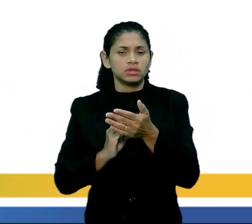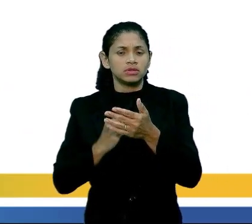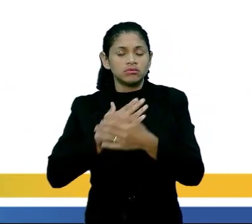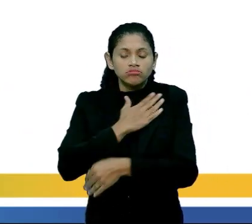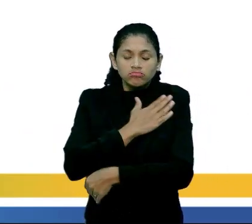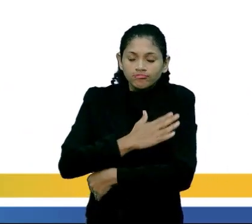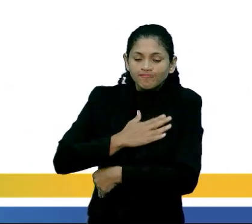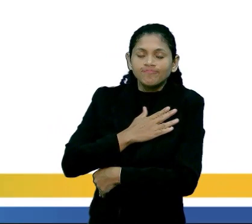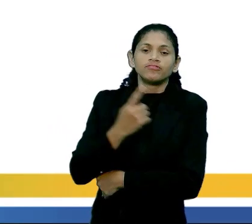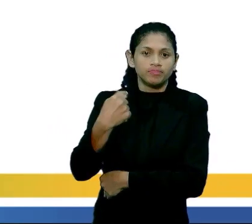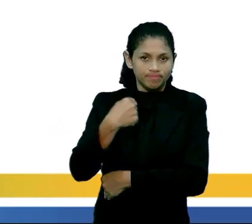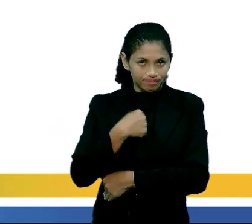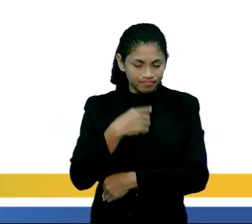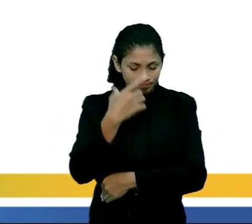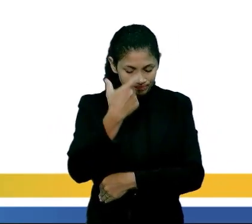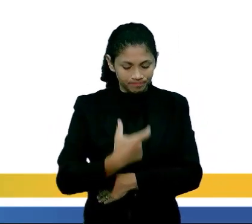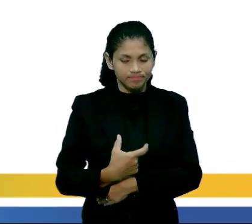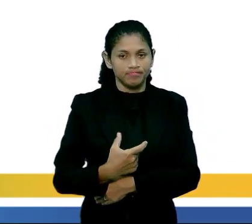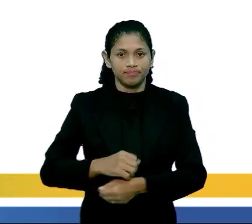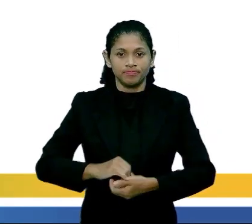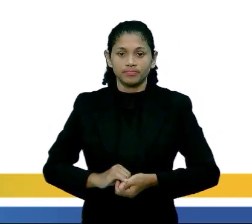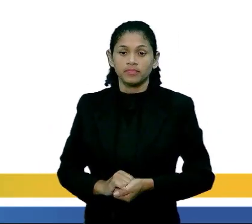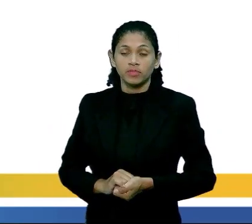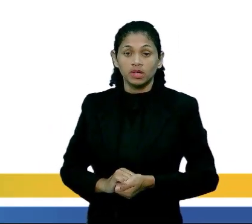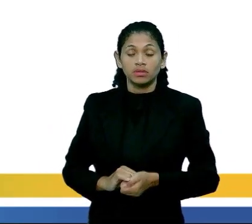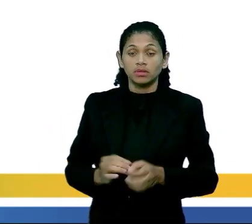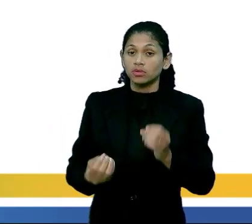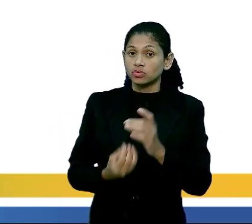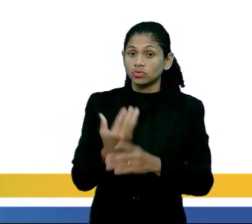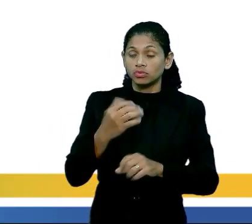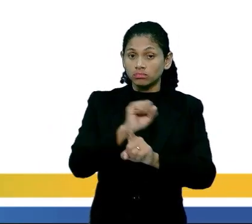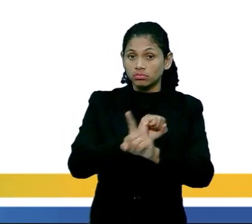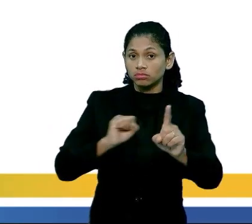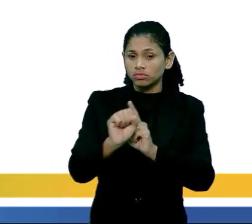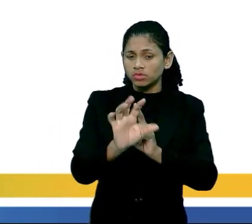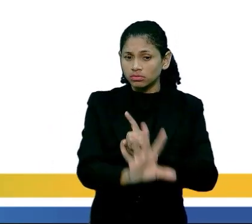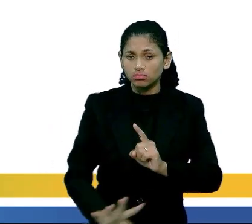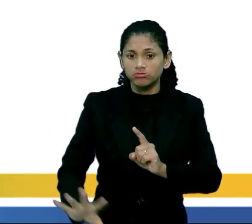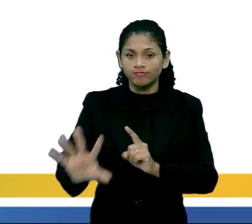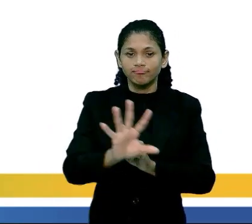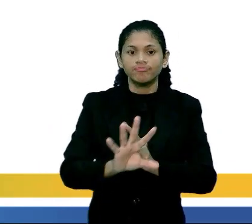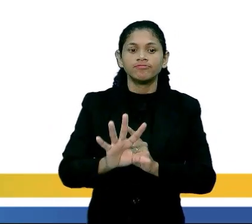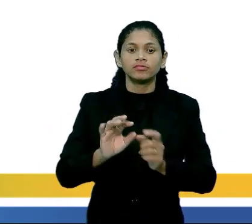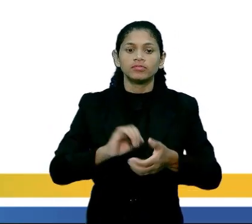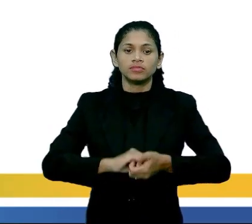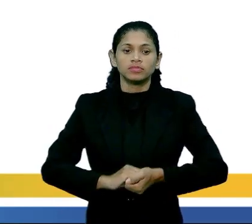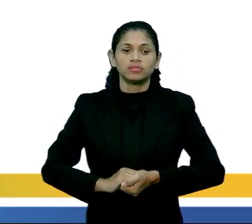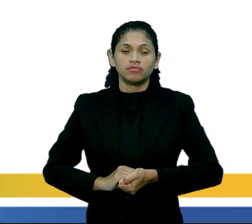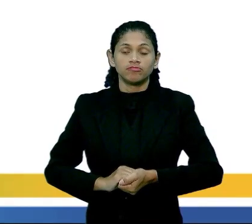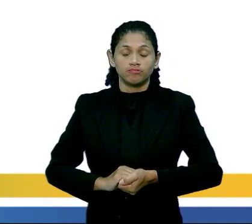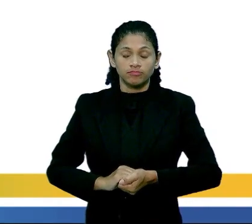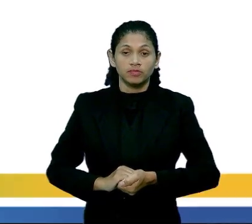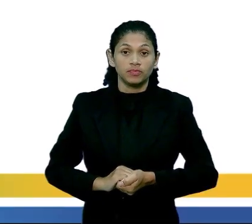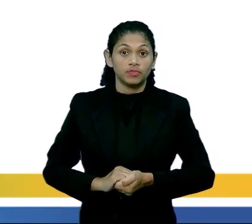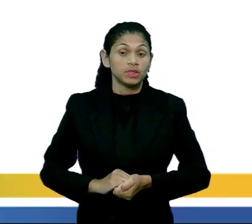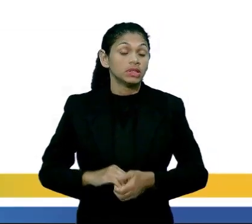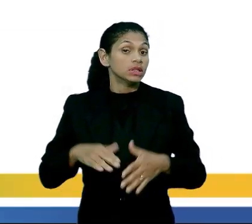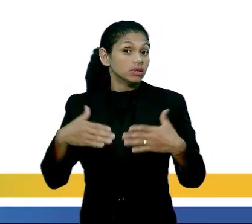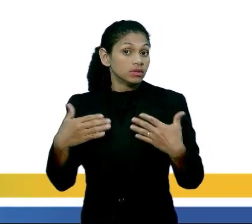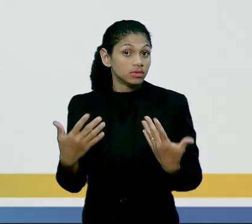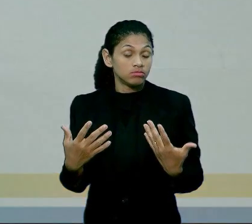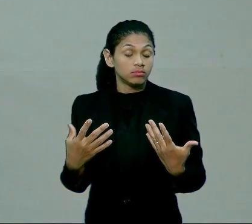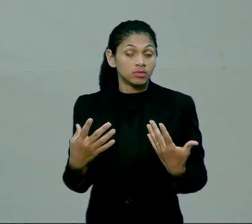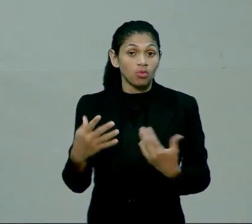ideal, vindo pela mídia, cria uma sociedade tóxica e autodestrutiva. Já deixa a curiosidade que o Brasil é o país que mais